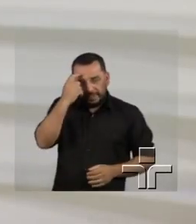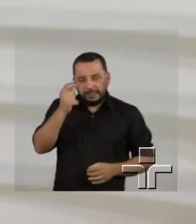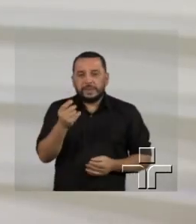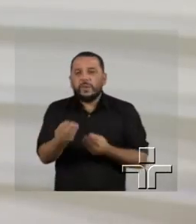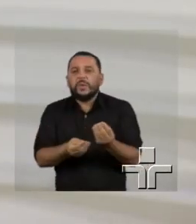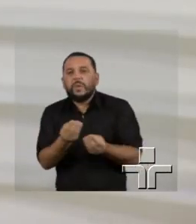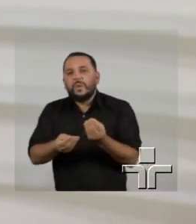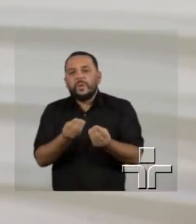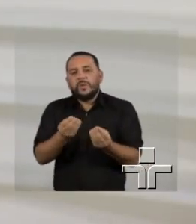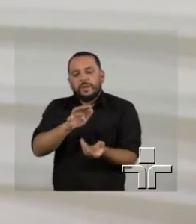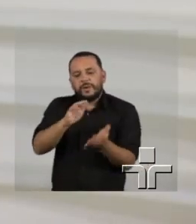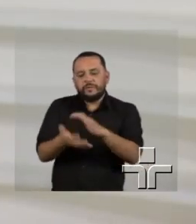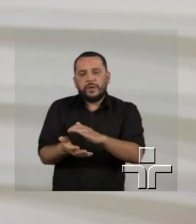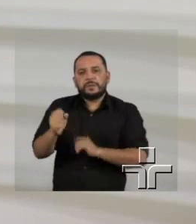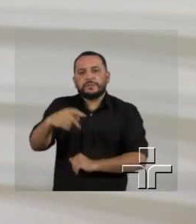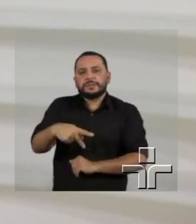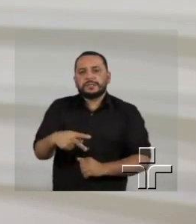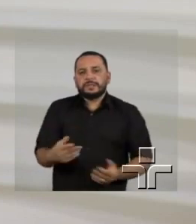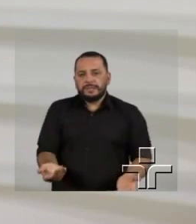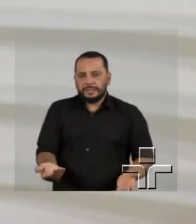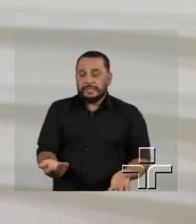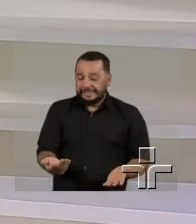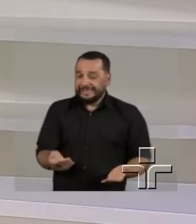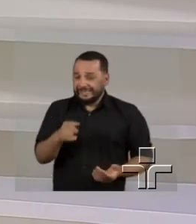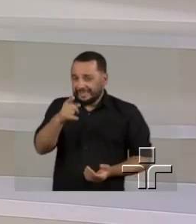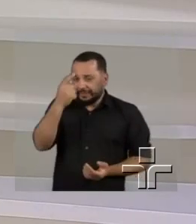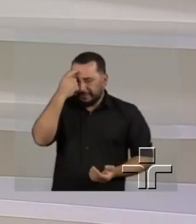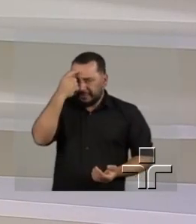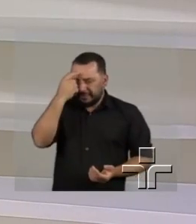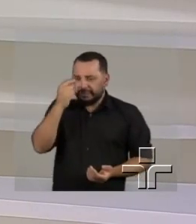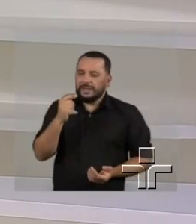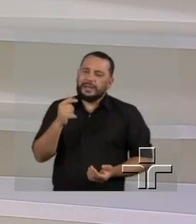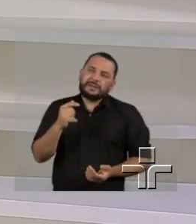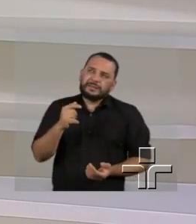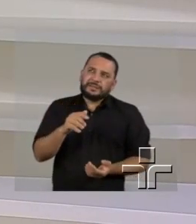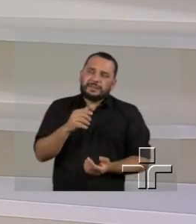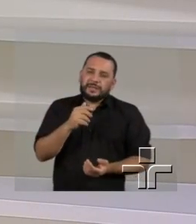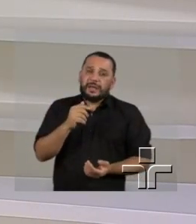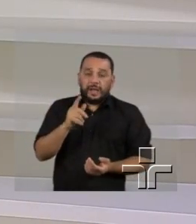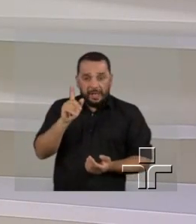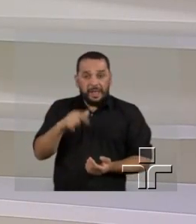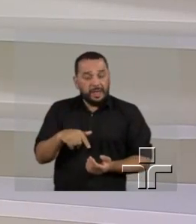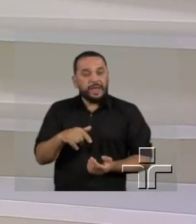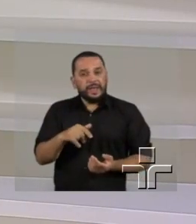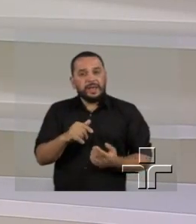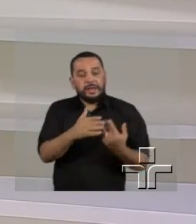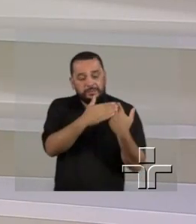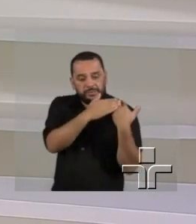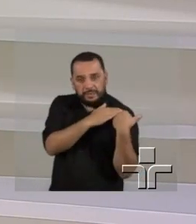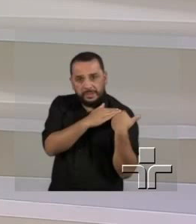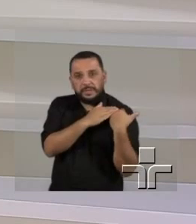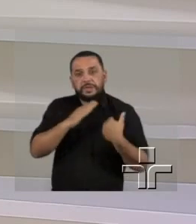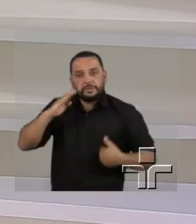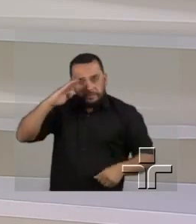preparada. O Itamaraty é uma das carreiras de Estado muito bem preparadas, mais bem preparadas que nós temos,